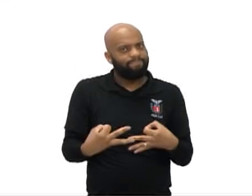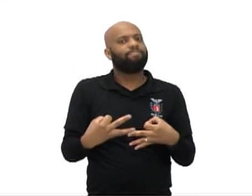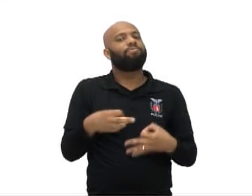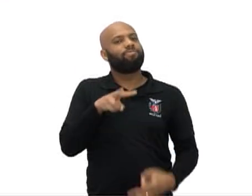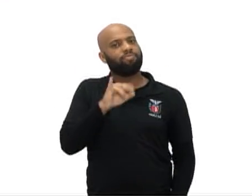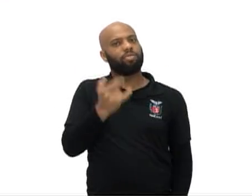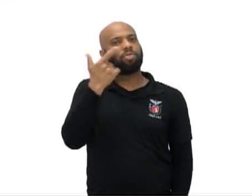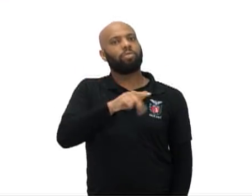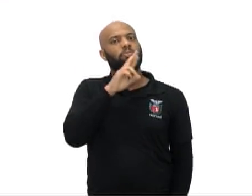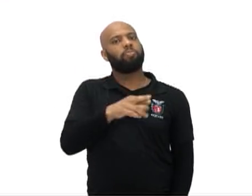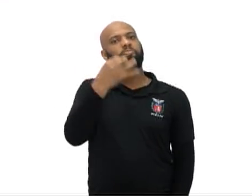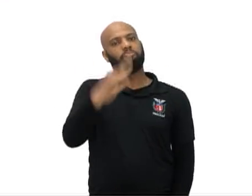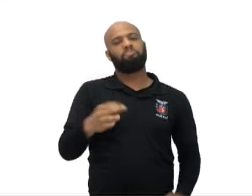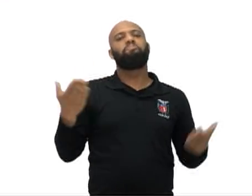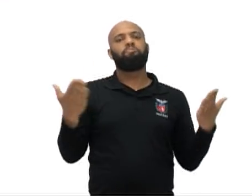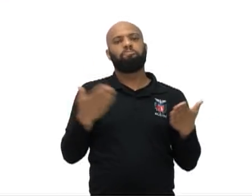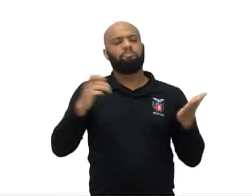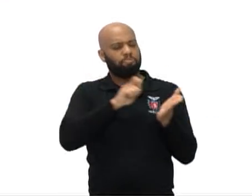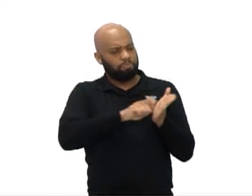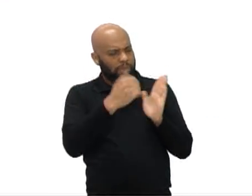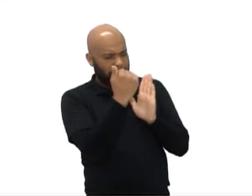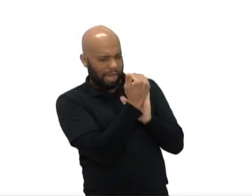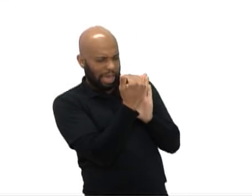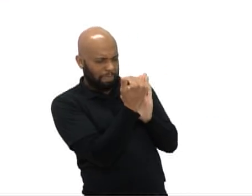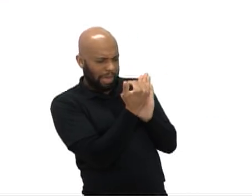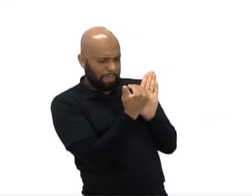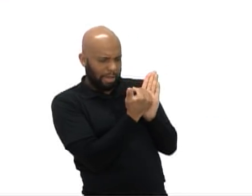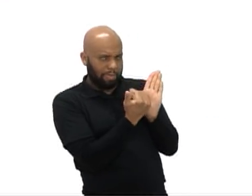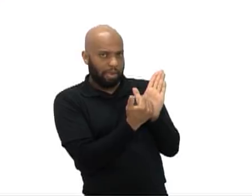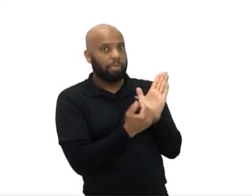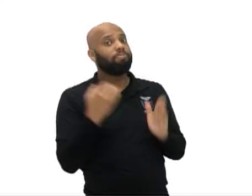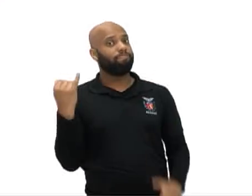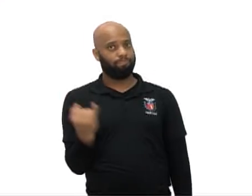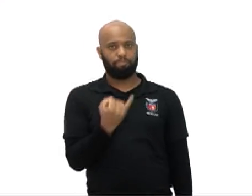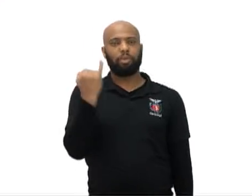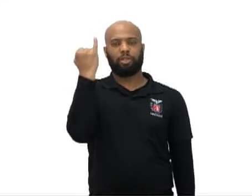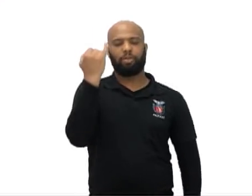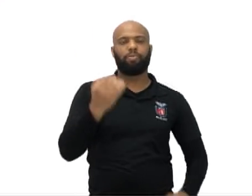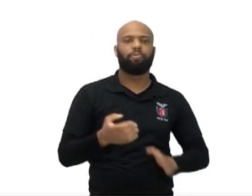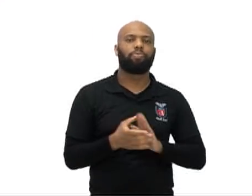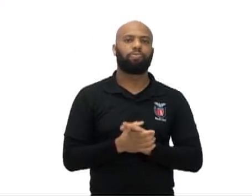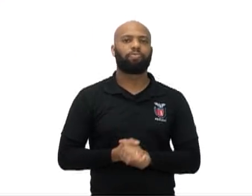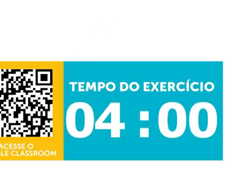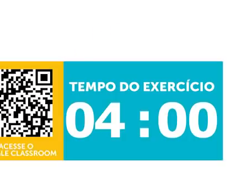que você vai falar um monte de coisas importantes.